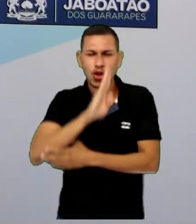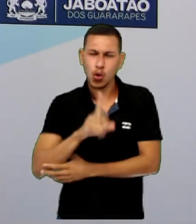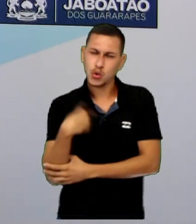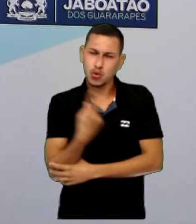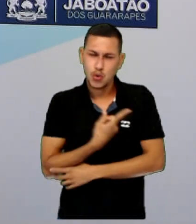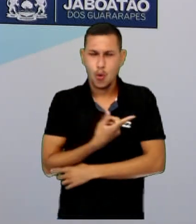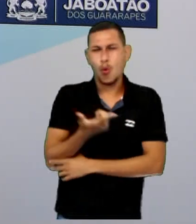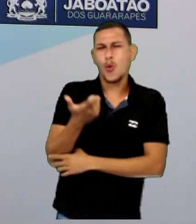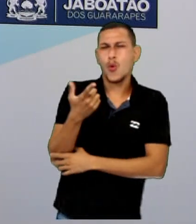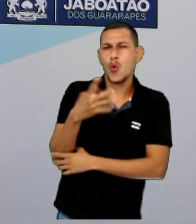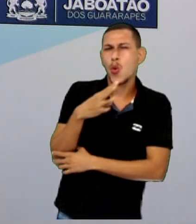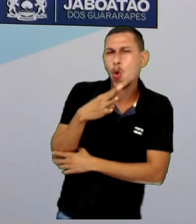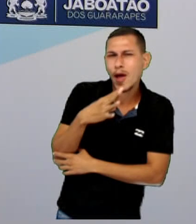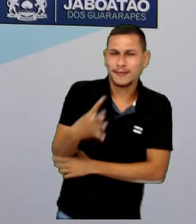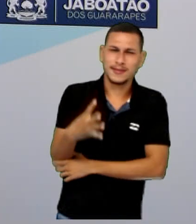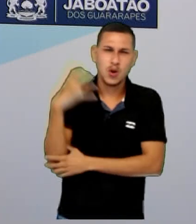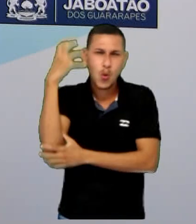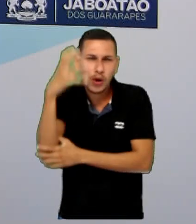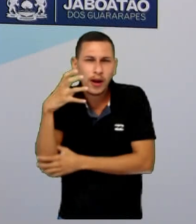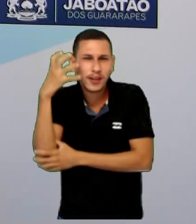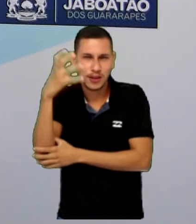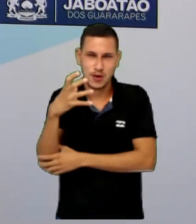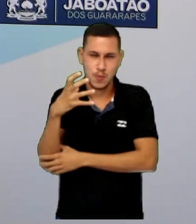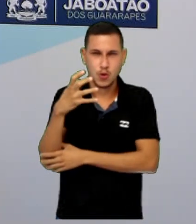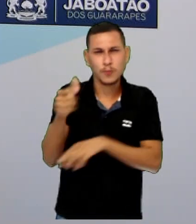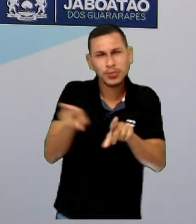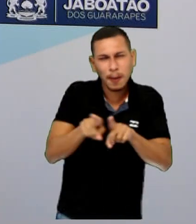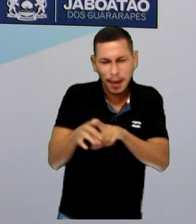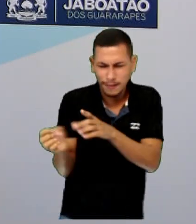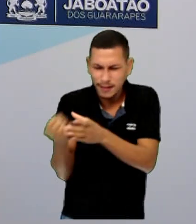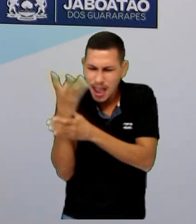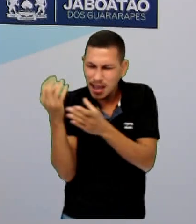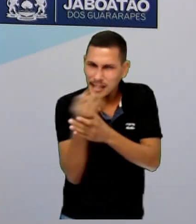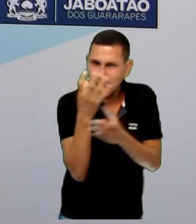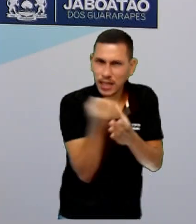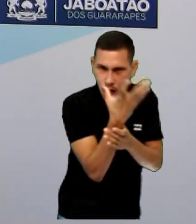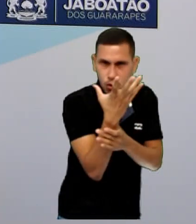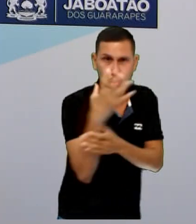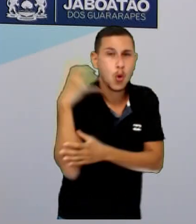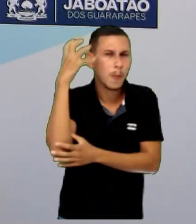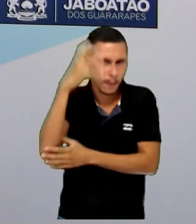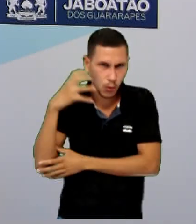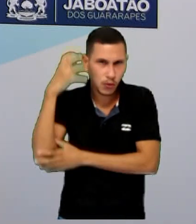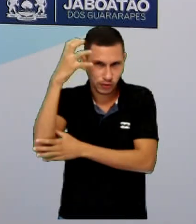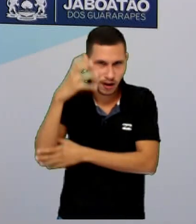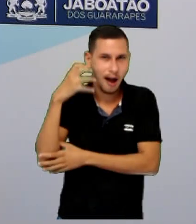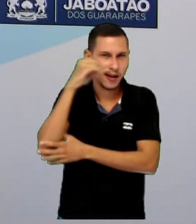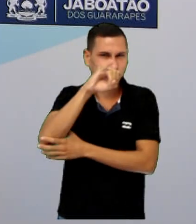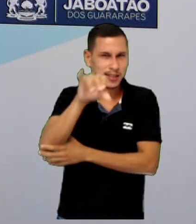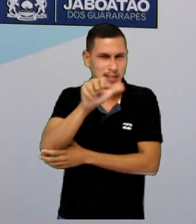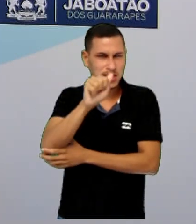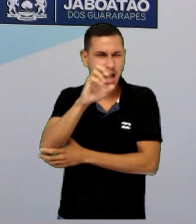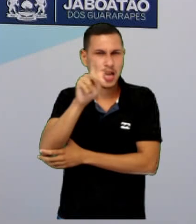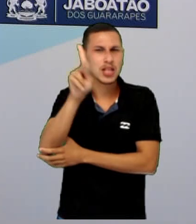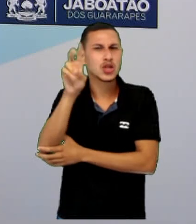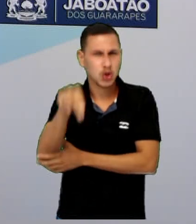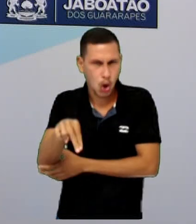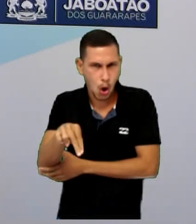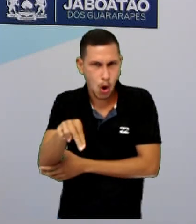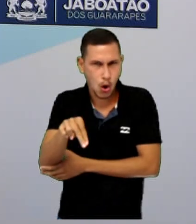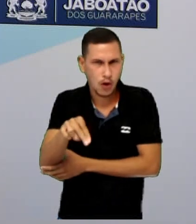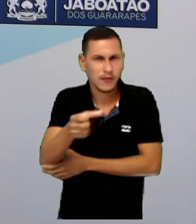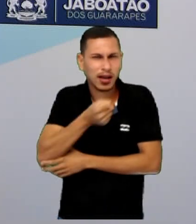que a gente tem hoje. E suas composições, as composições de Jackson do Pandeiro, foram gravadas e regravadas